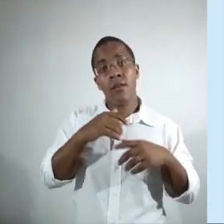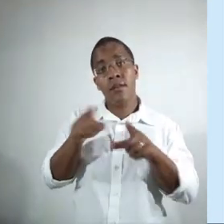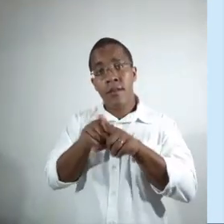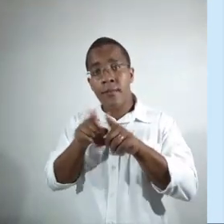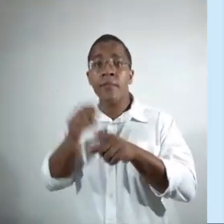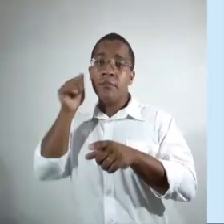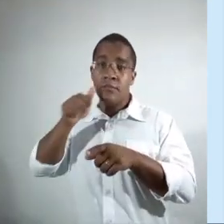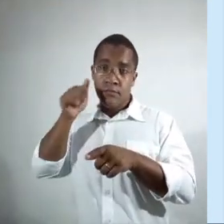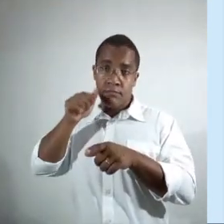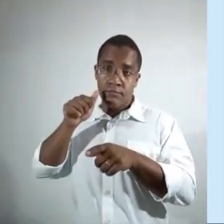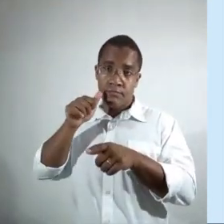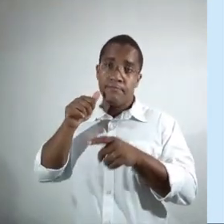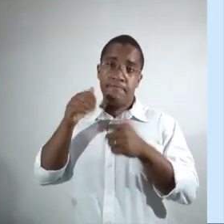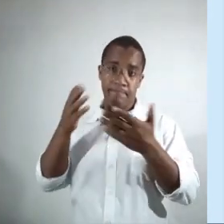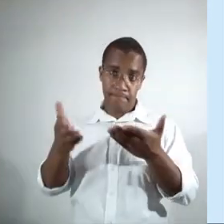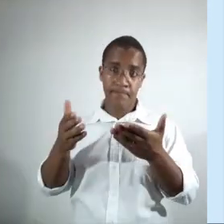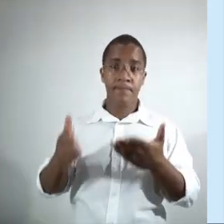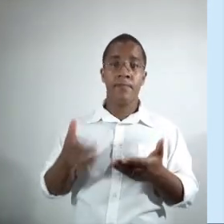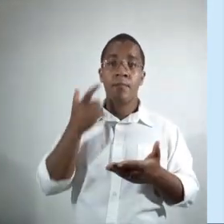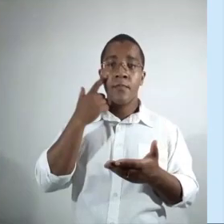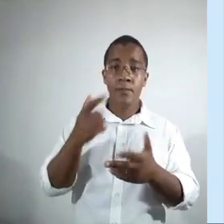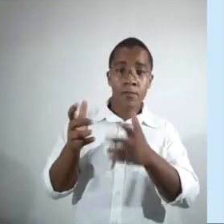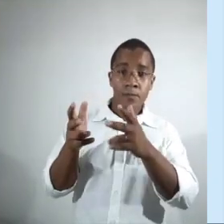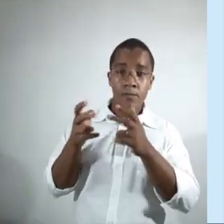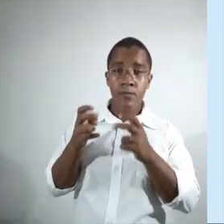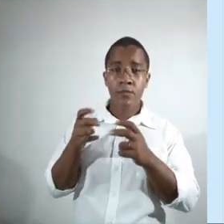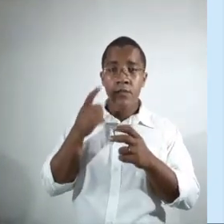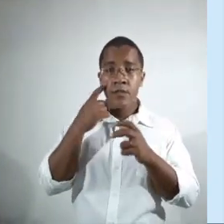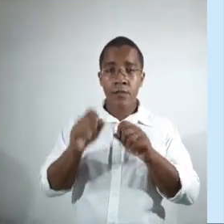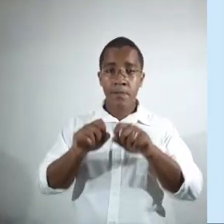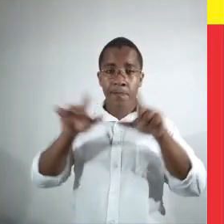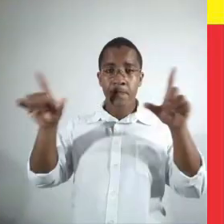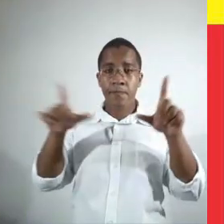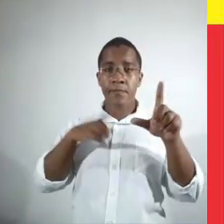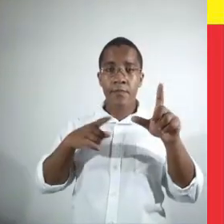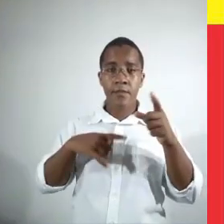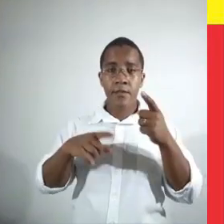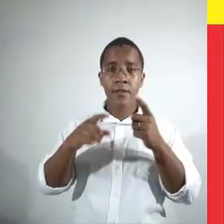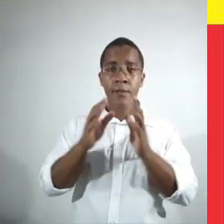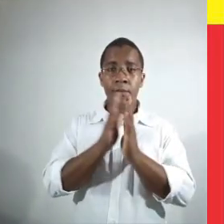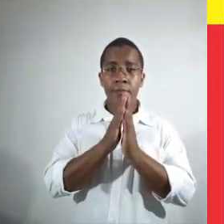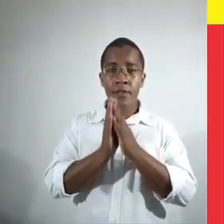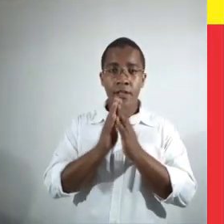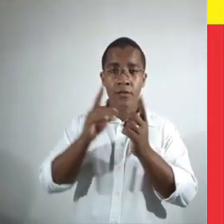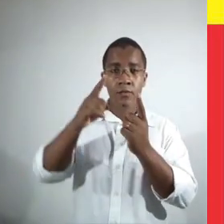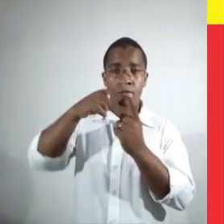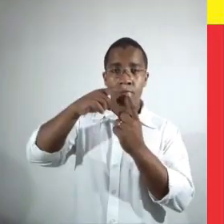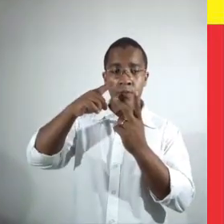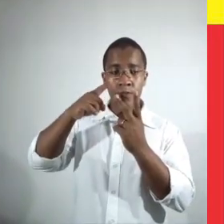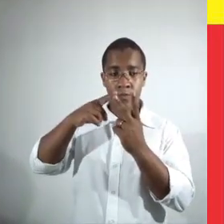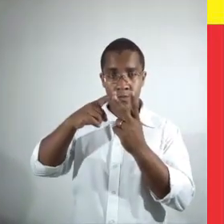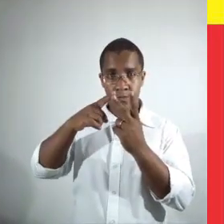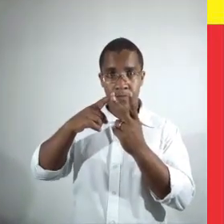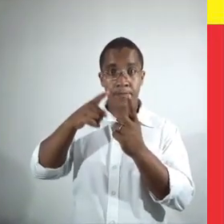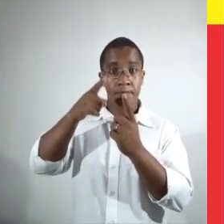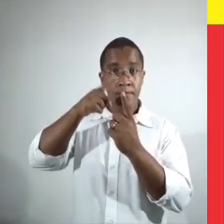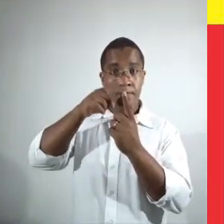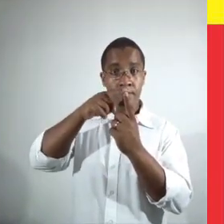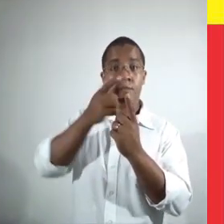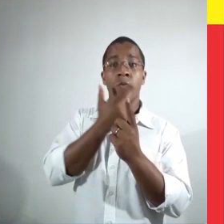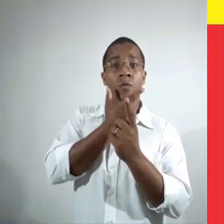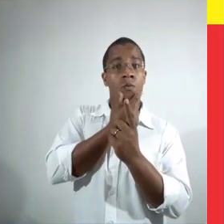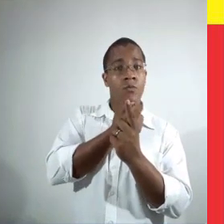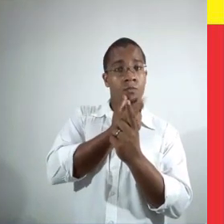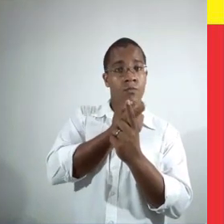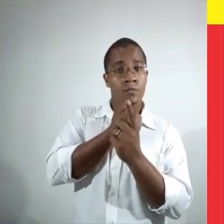hormônio feminino. Se vocês observarem na nossa próxima figura, nós vamos ter dois bonecos, certo? Um representando